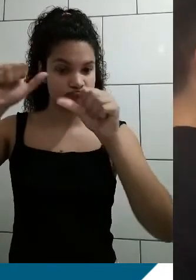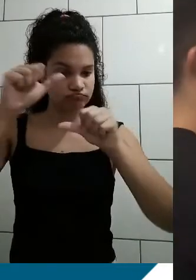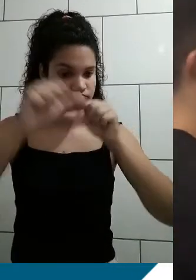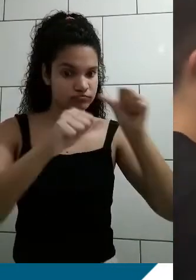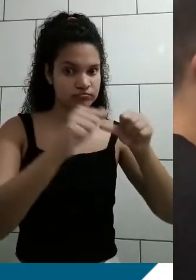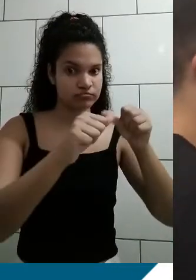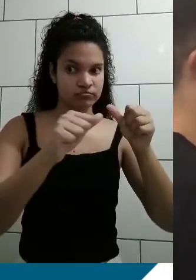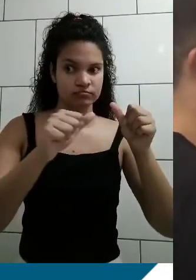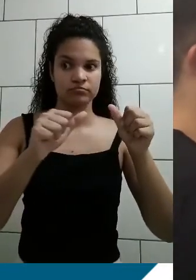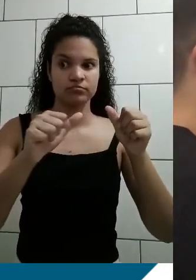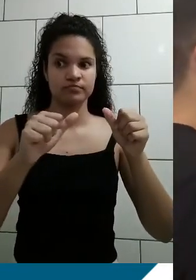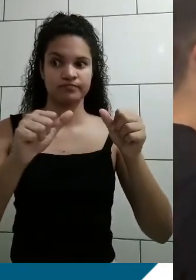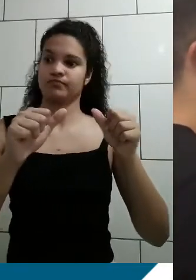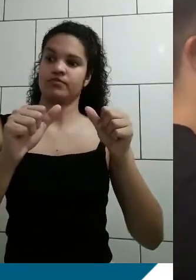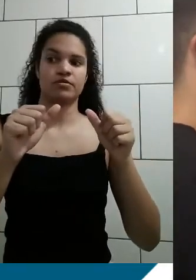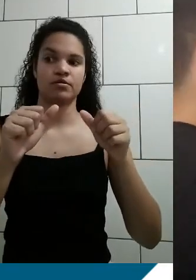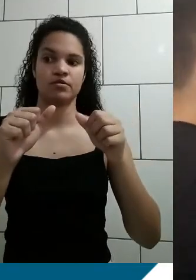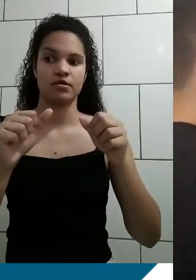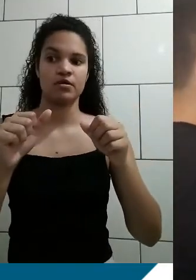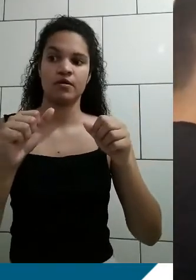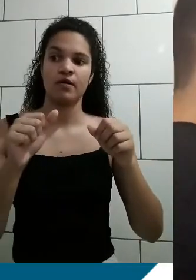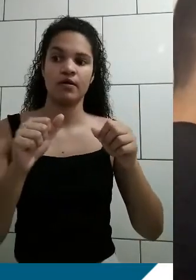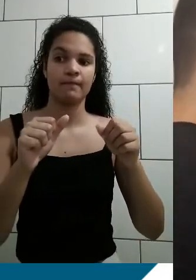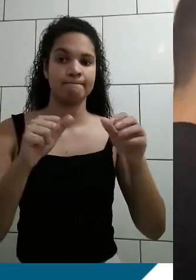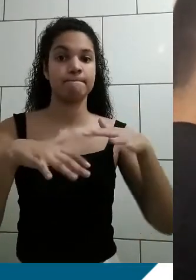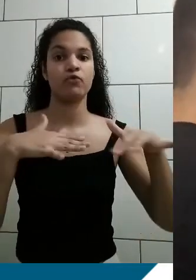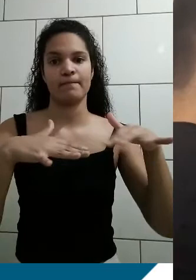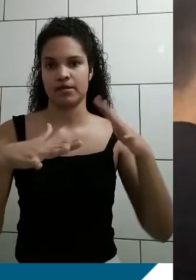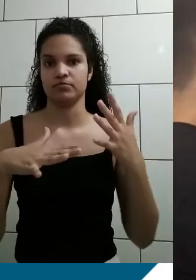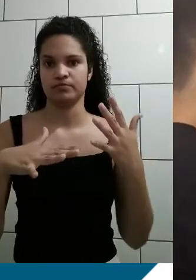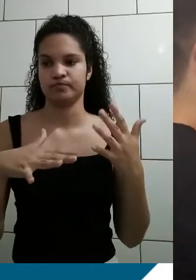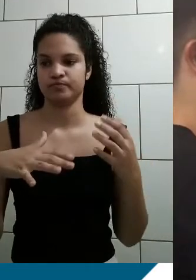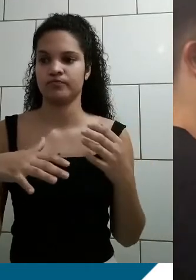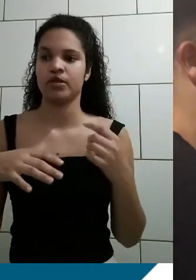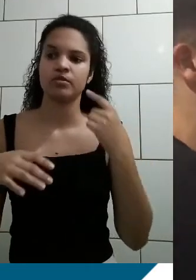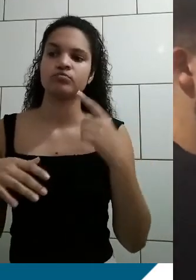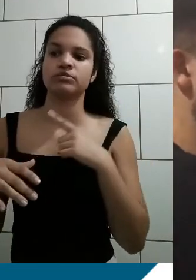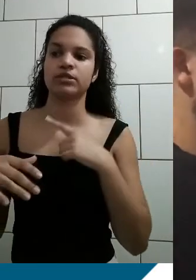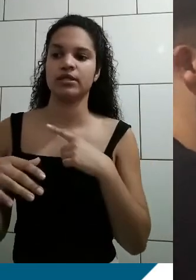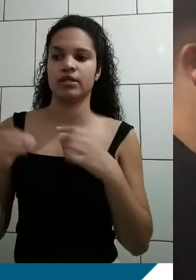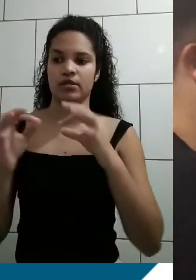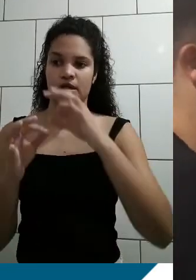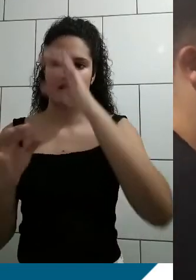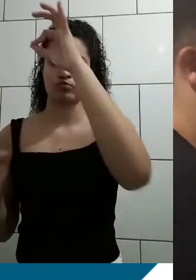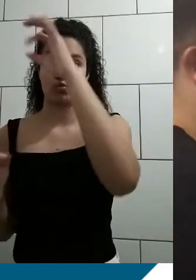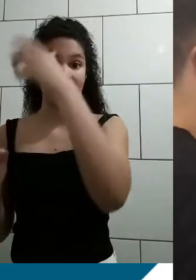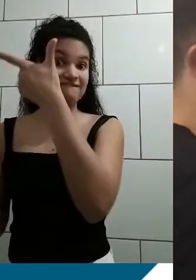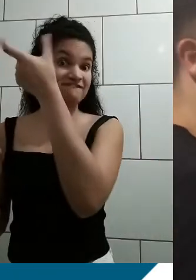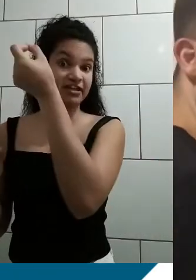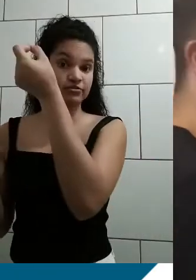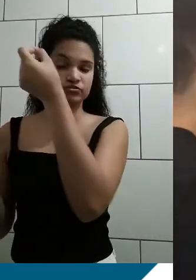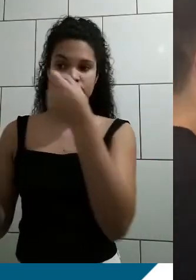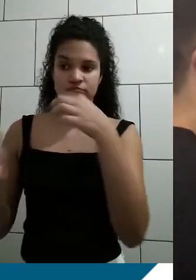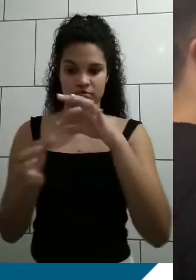Tá? Então eu tenho inicialmente aqui uma altura de 20 metros e depois nessa altura aqui, né, que seria a metade dessa altura de 20, ou